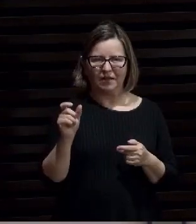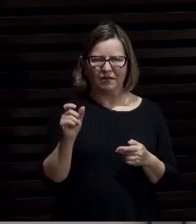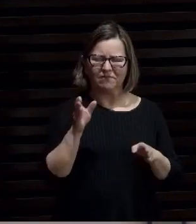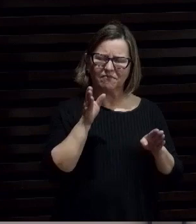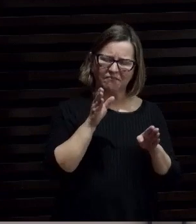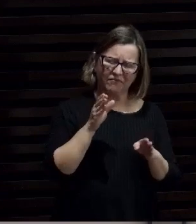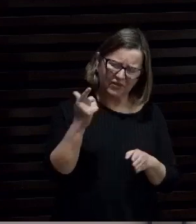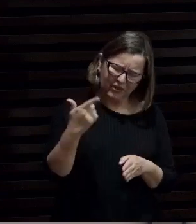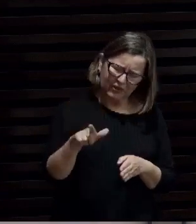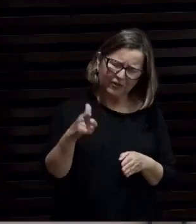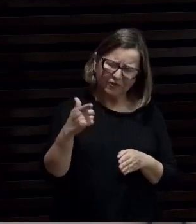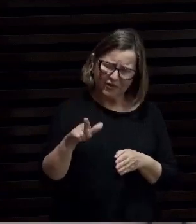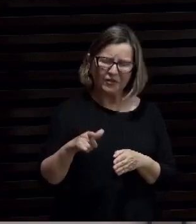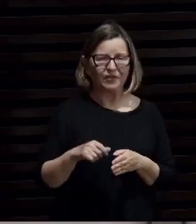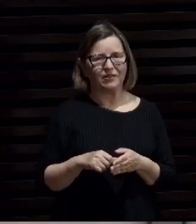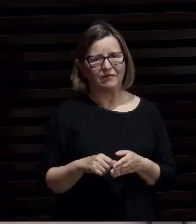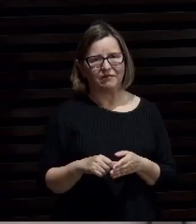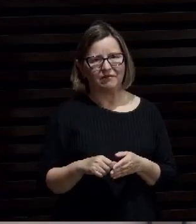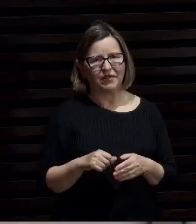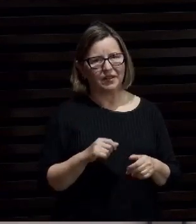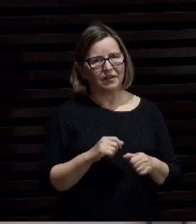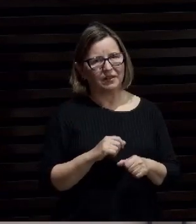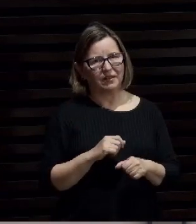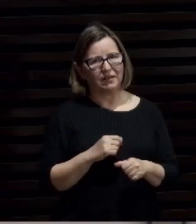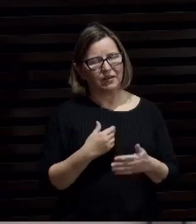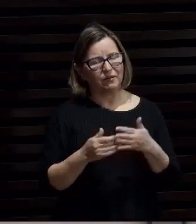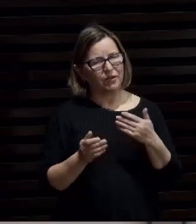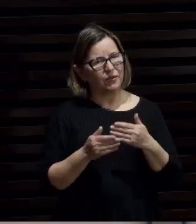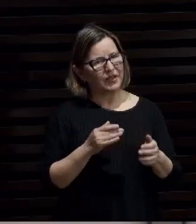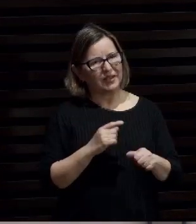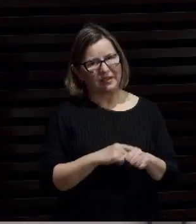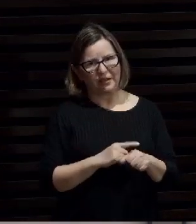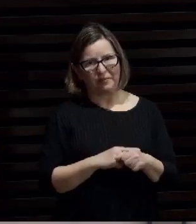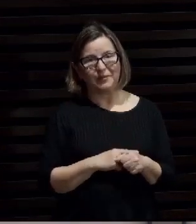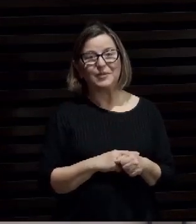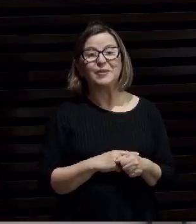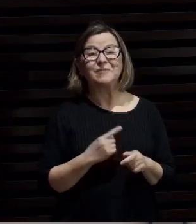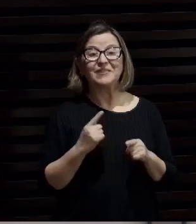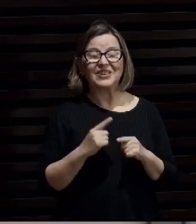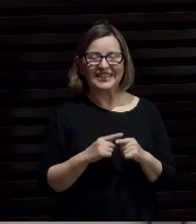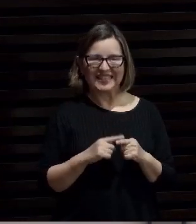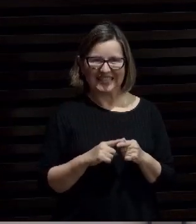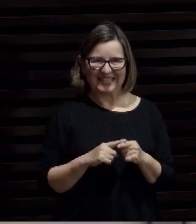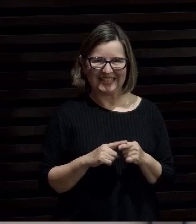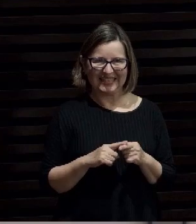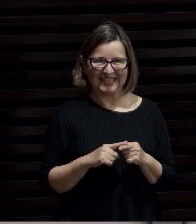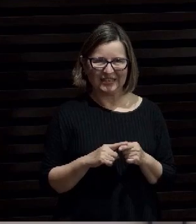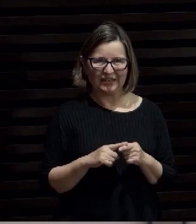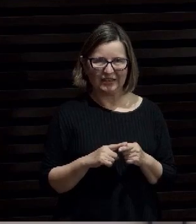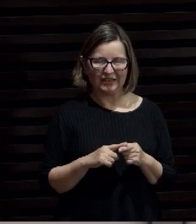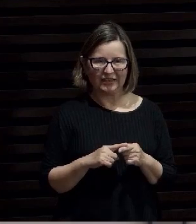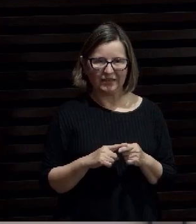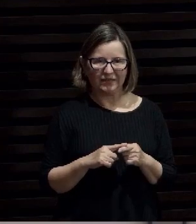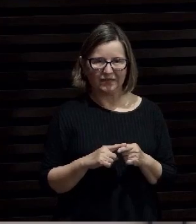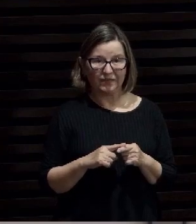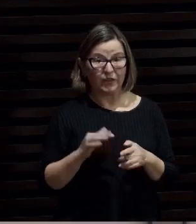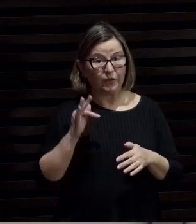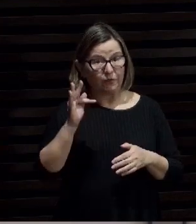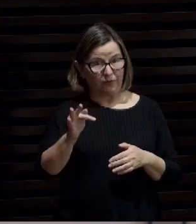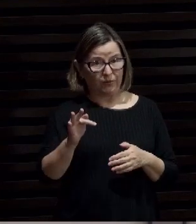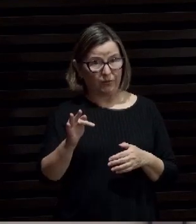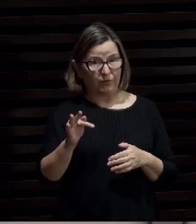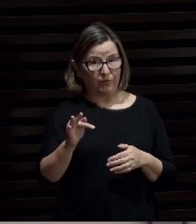Insista, quer seja oportuno, quer não. Por quê? Porque haverá um tempo em que as pessoas não suportarão ouvir a